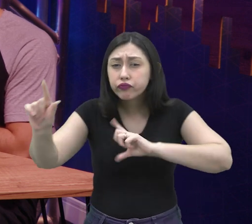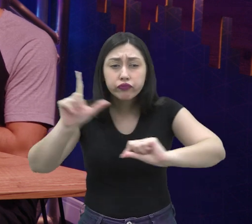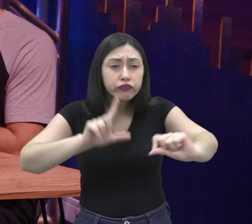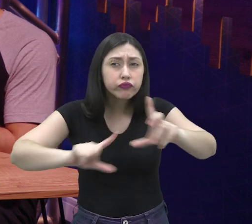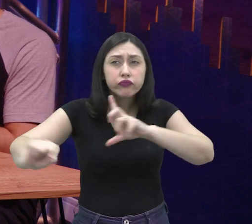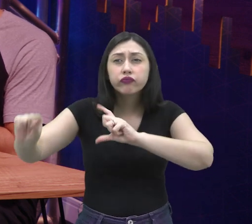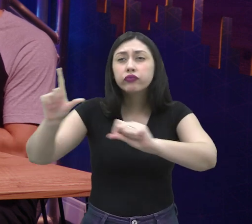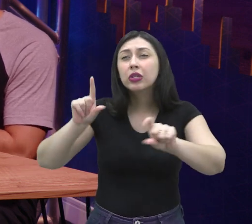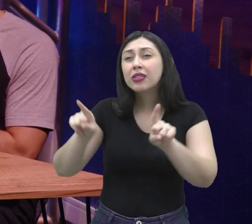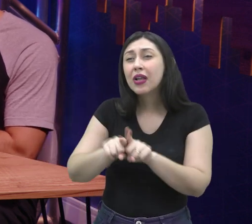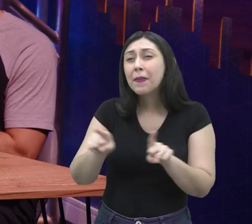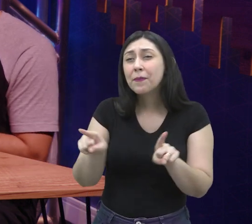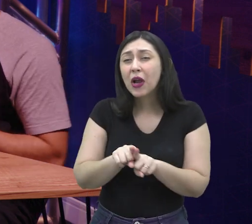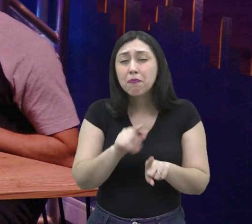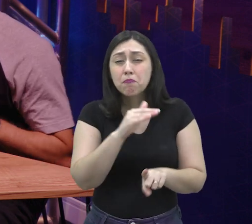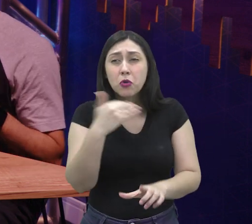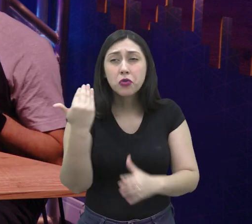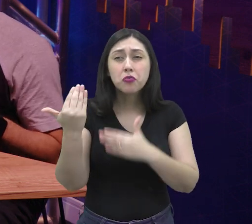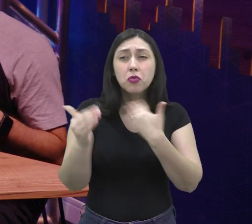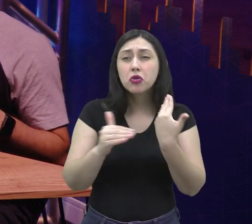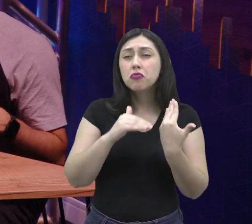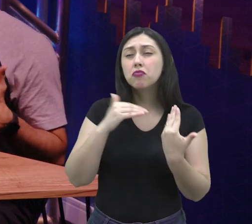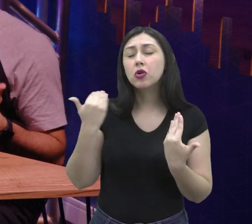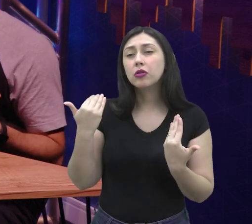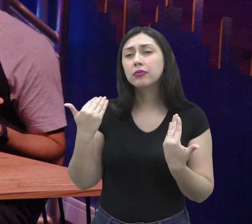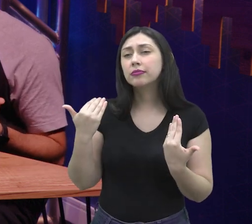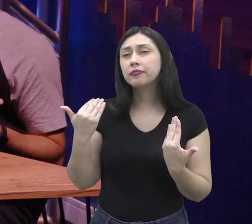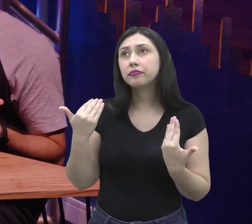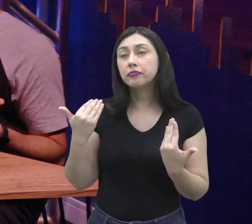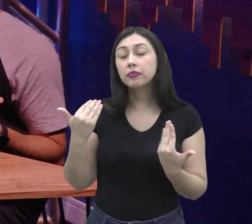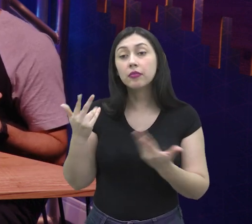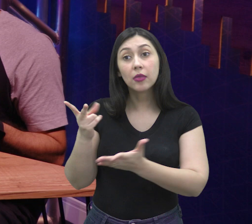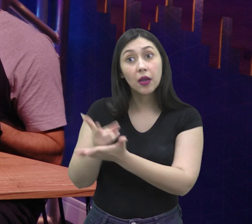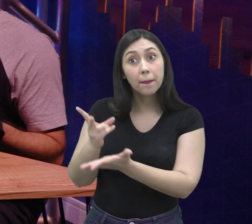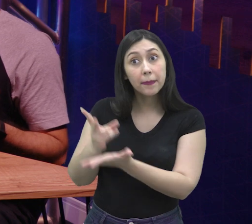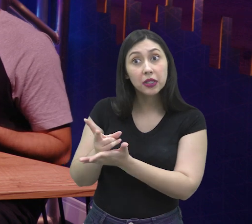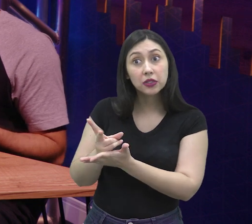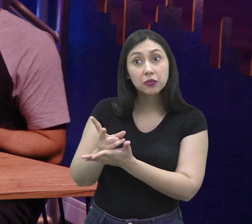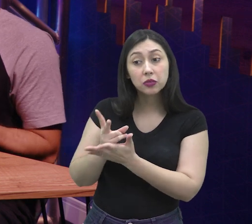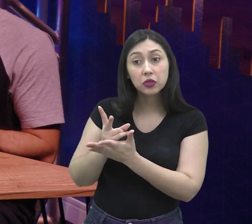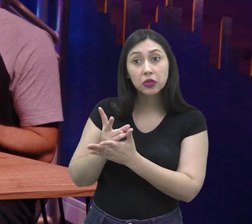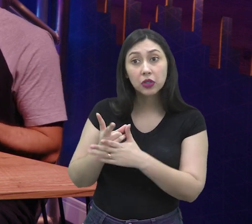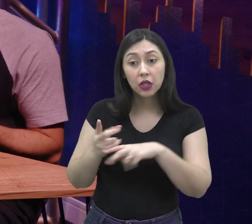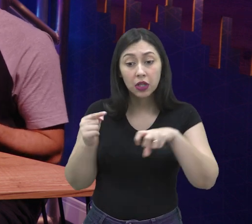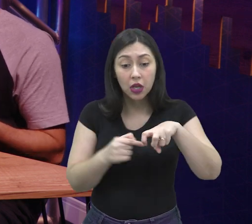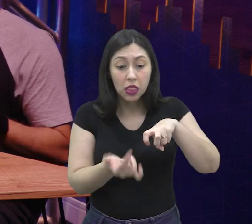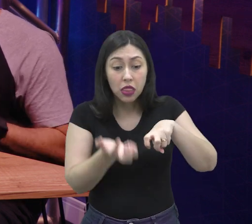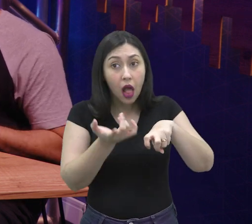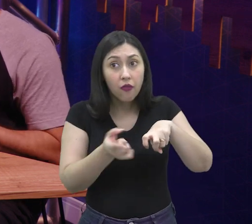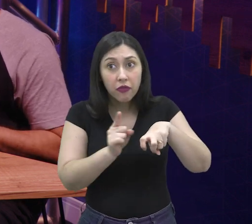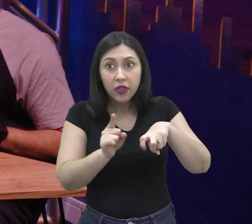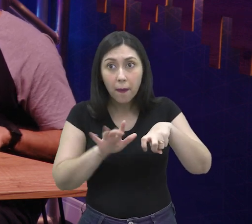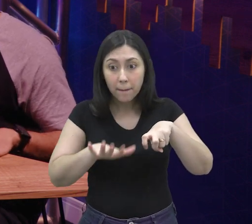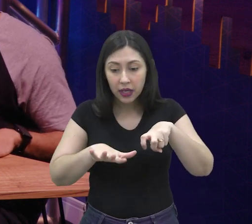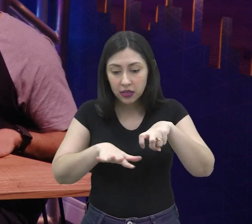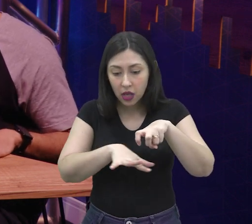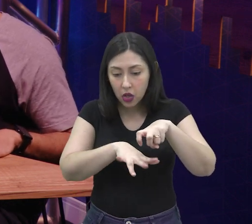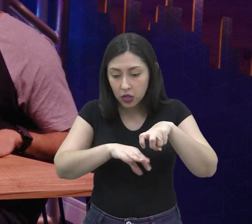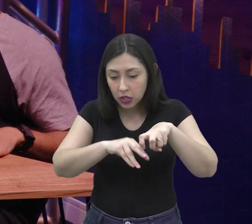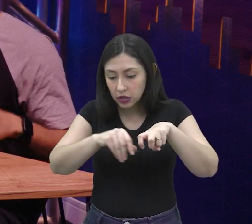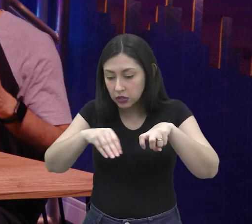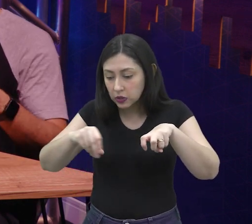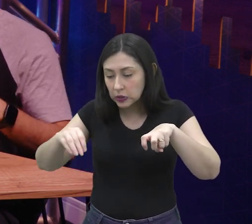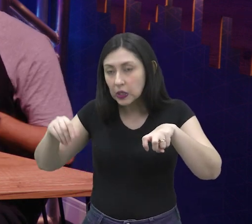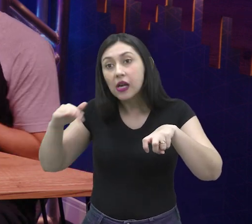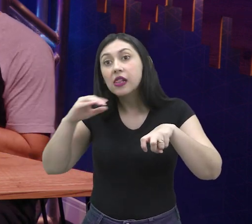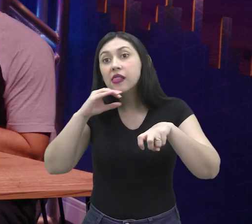animais atingidos. E assim, até quando o animal não é pego pelo fogo, o solo fica